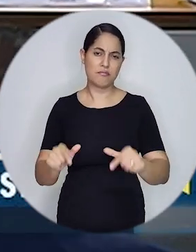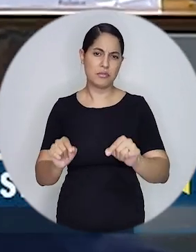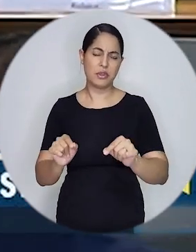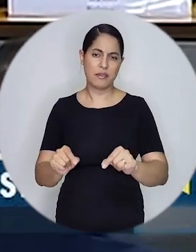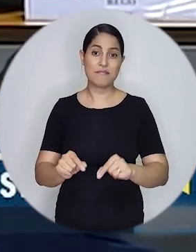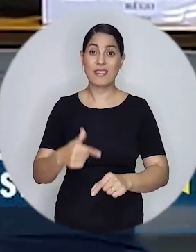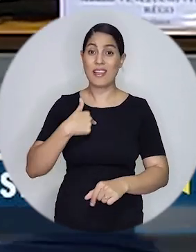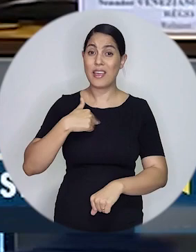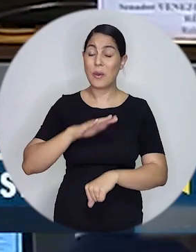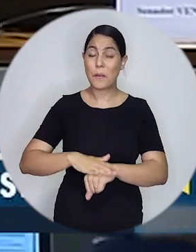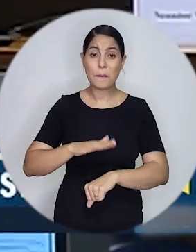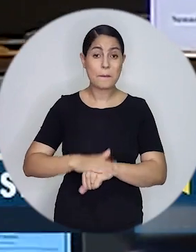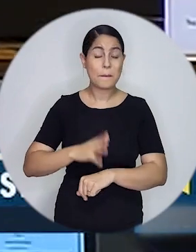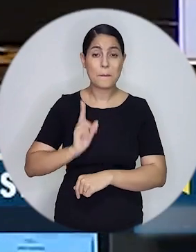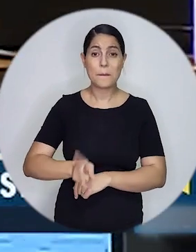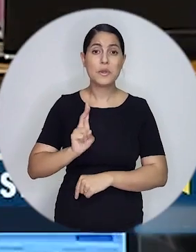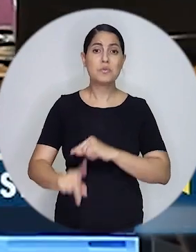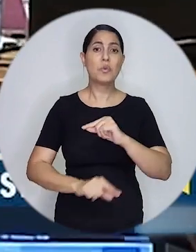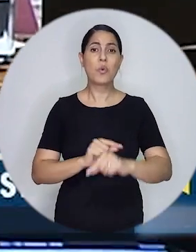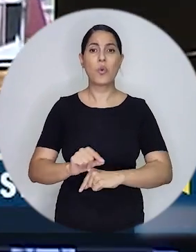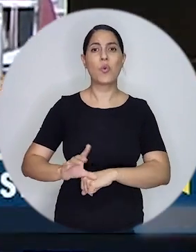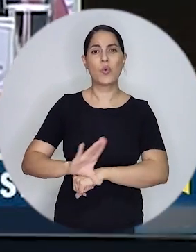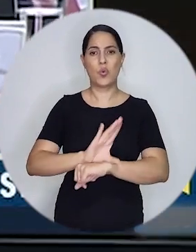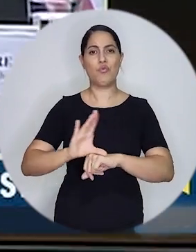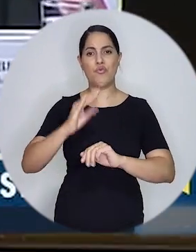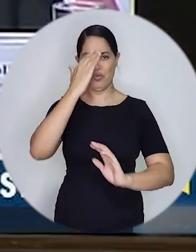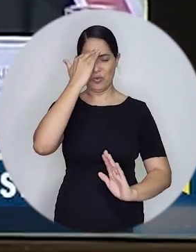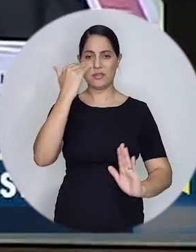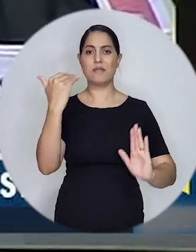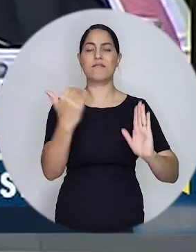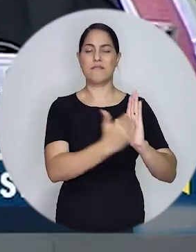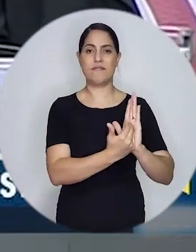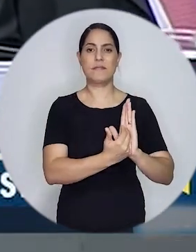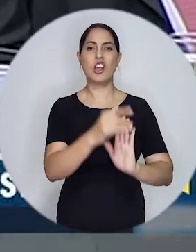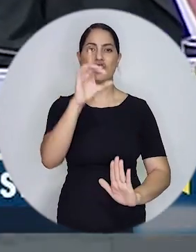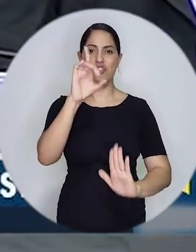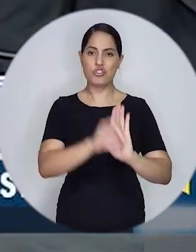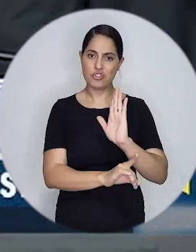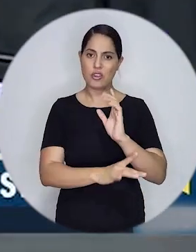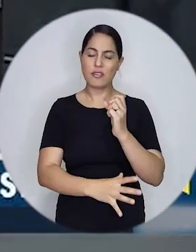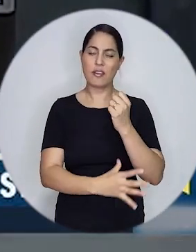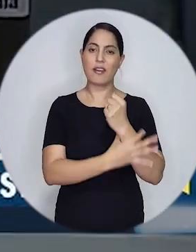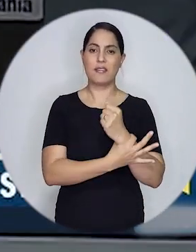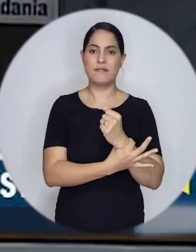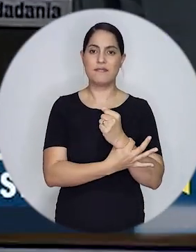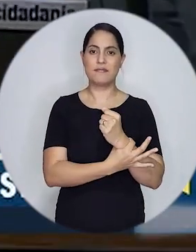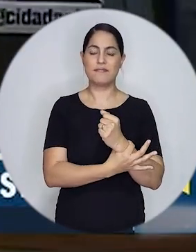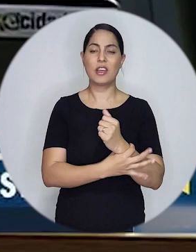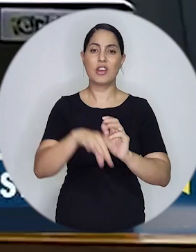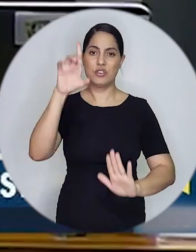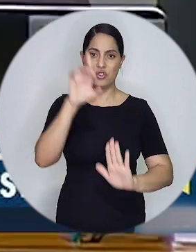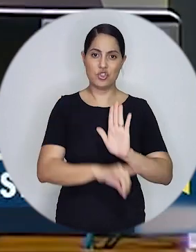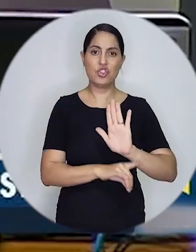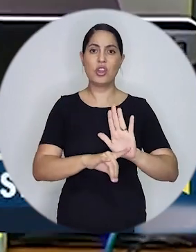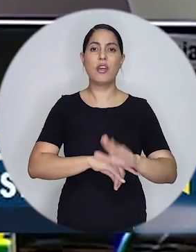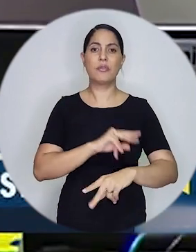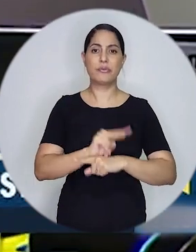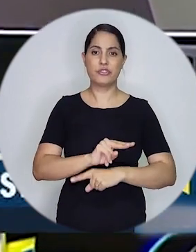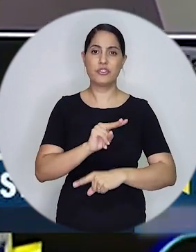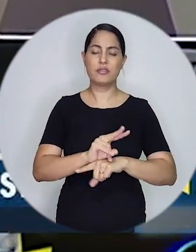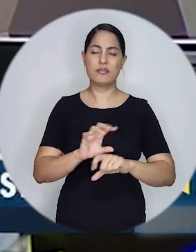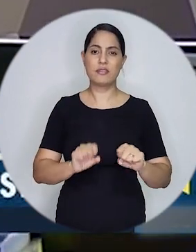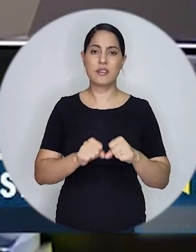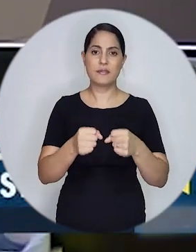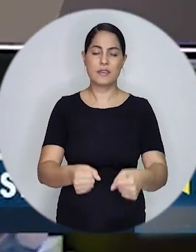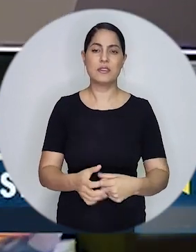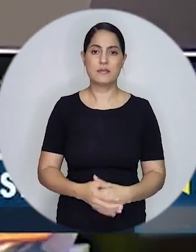de lado, pois o meu lado sempre foi o mesmo, o lado da Constituição, o das garantias, o do